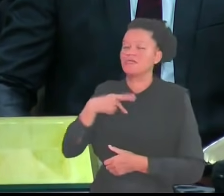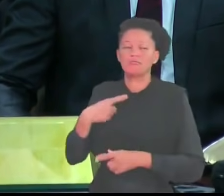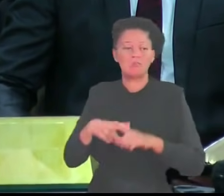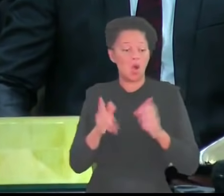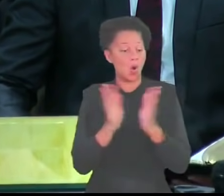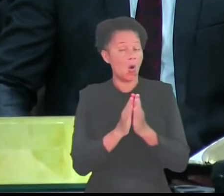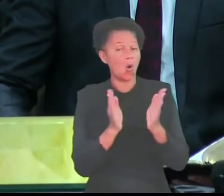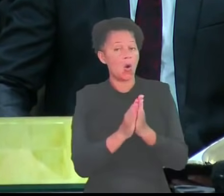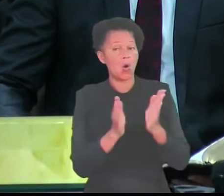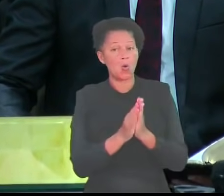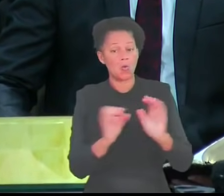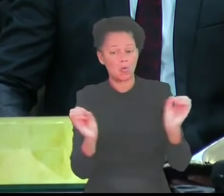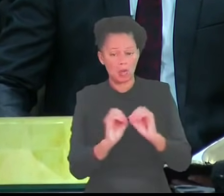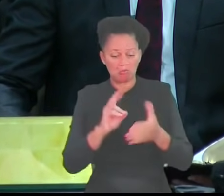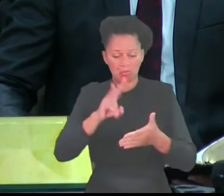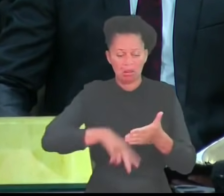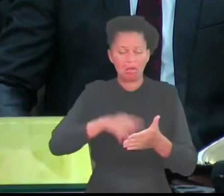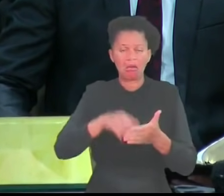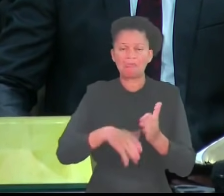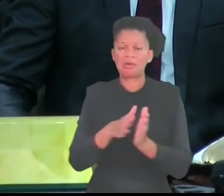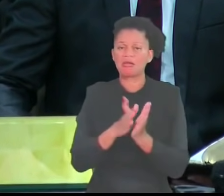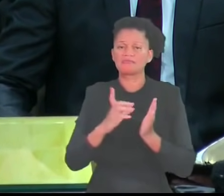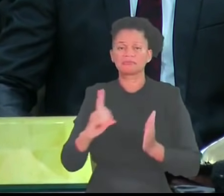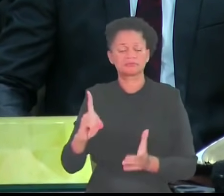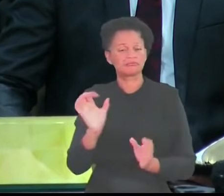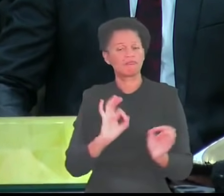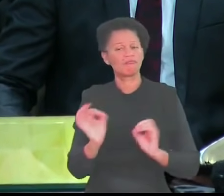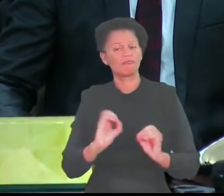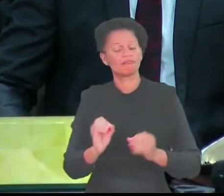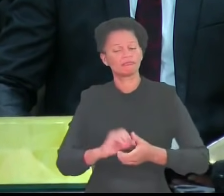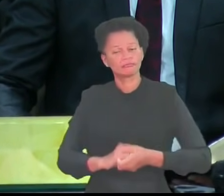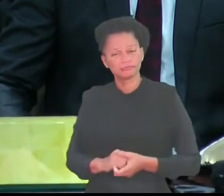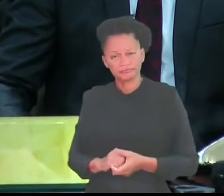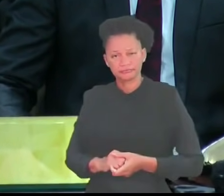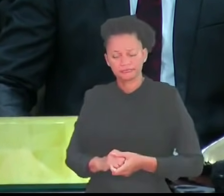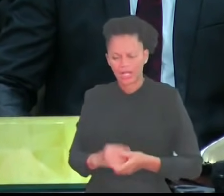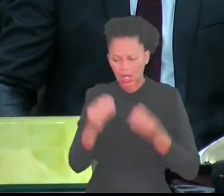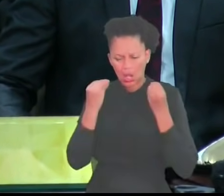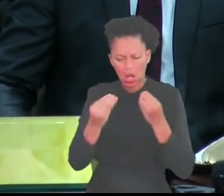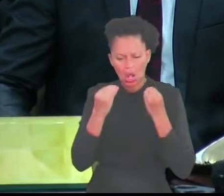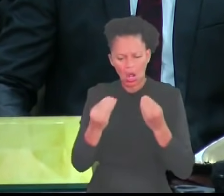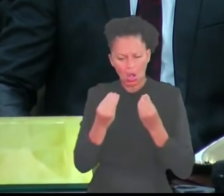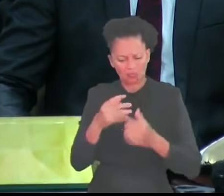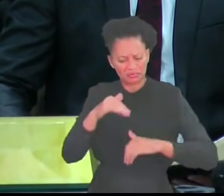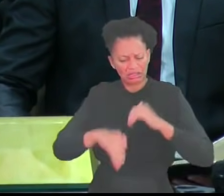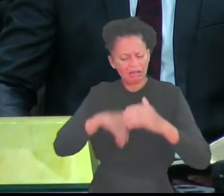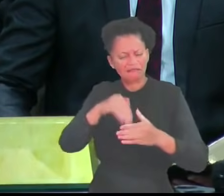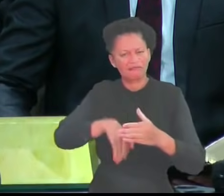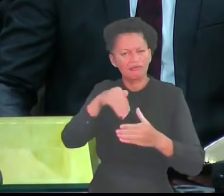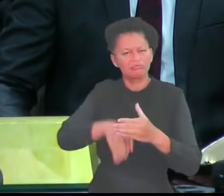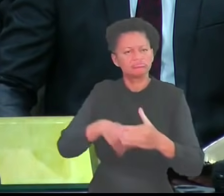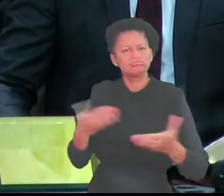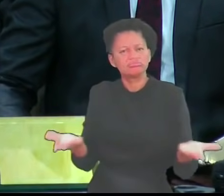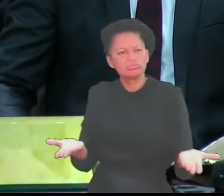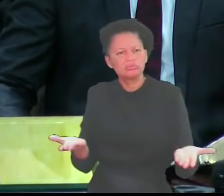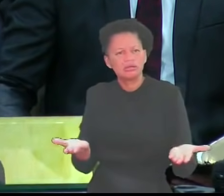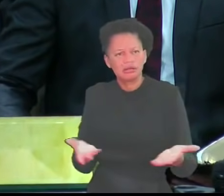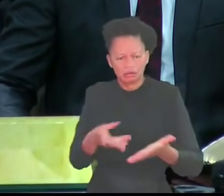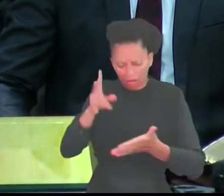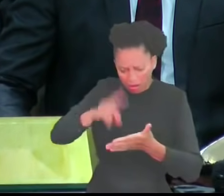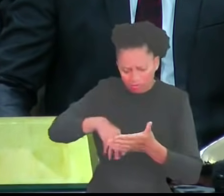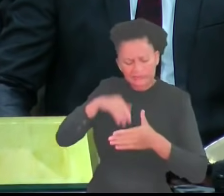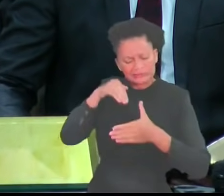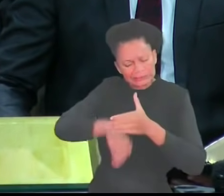nem ora e nem lê a Bíblia. Como é que você não está cavando? Você tem que